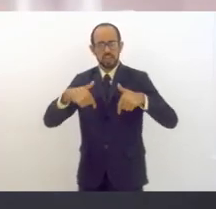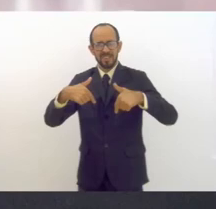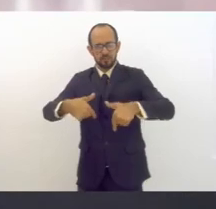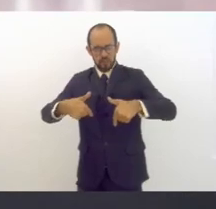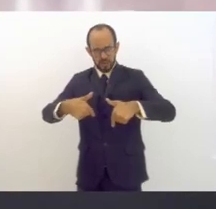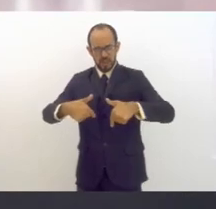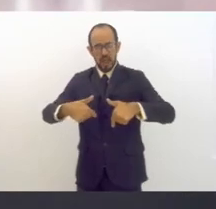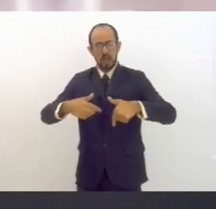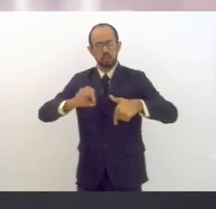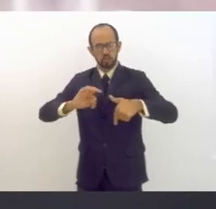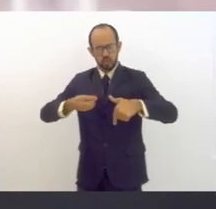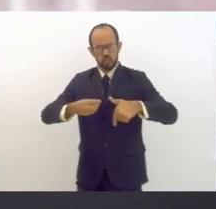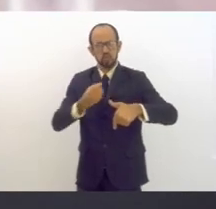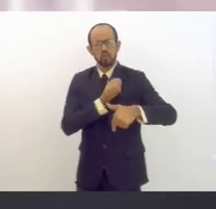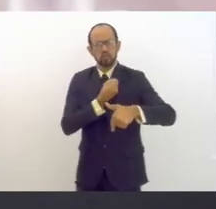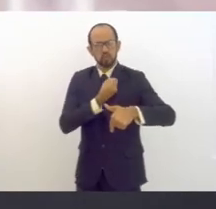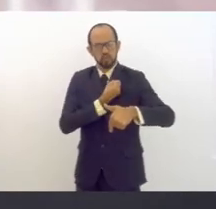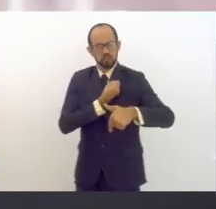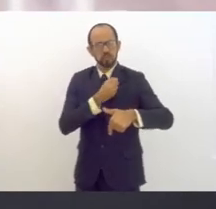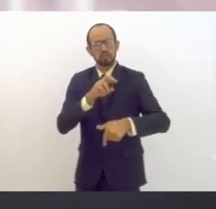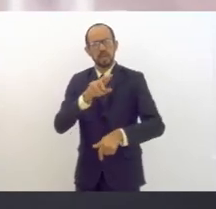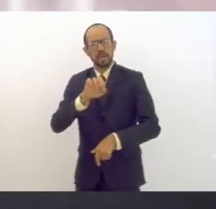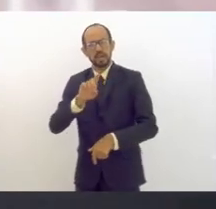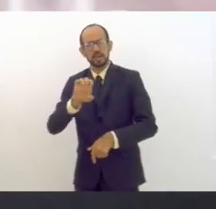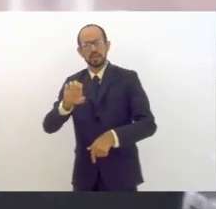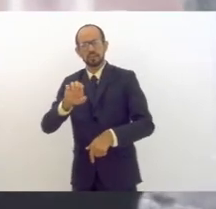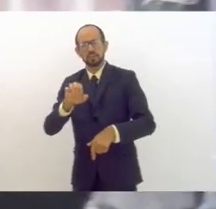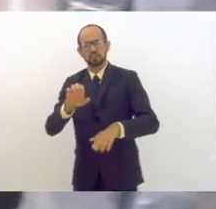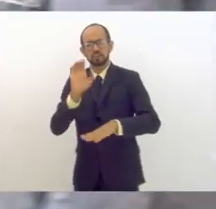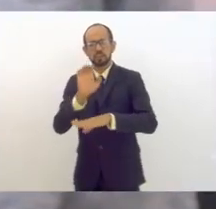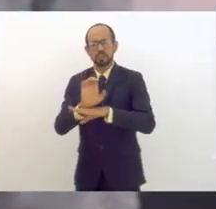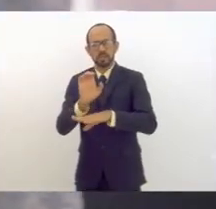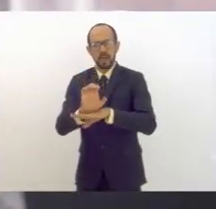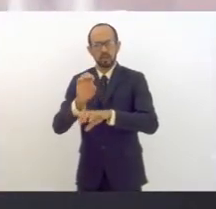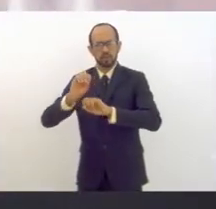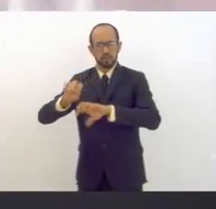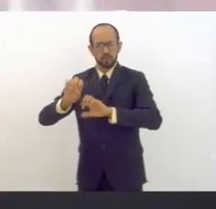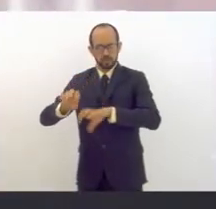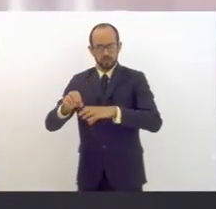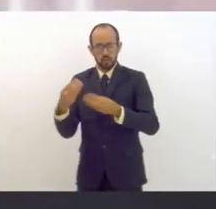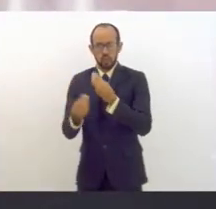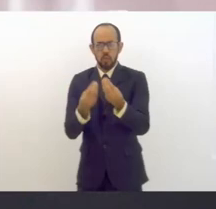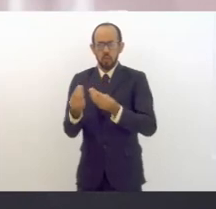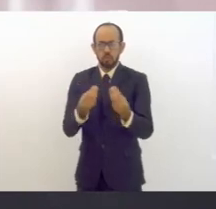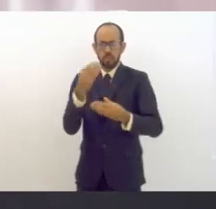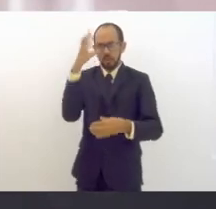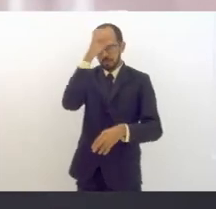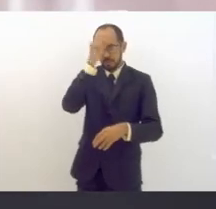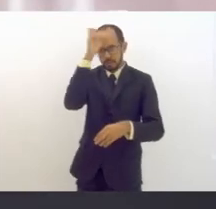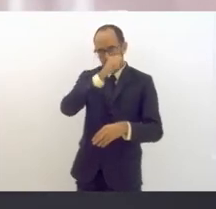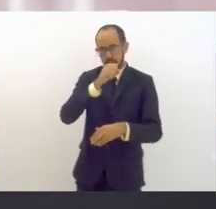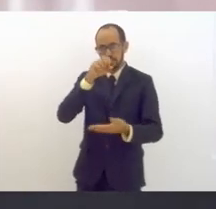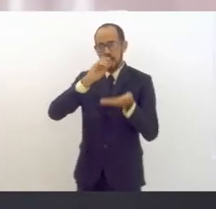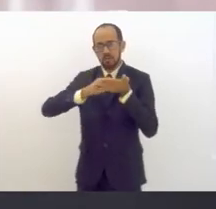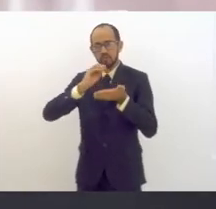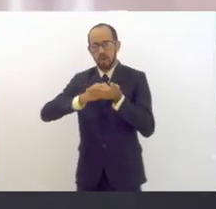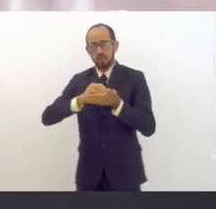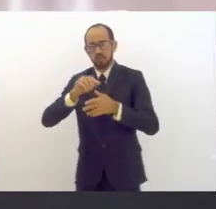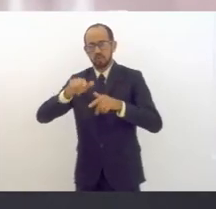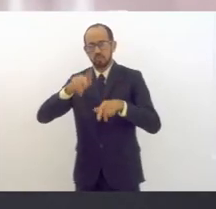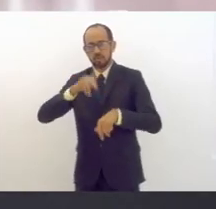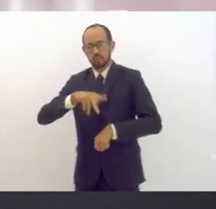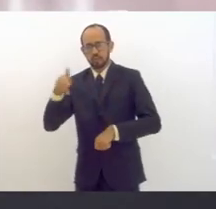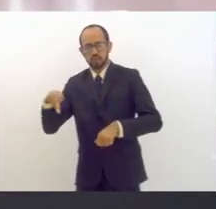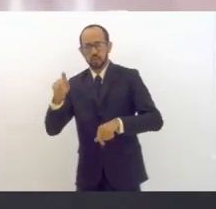os números da nossa rede estadual de educação, como está o processo de aprendizagem, como está a falta de professores, como